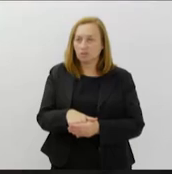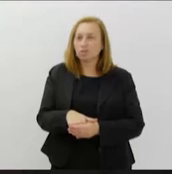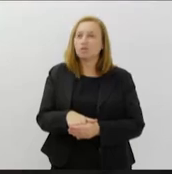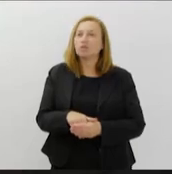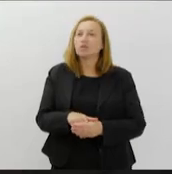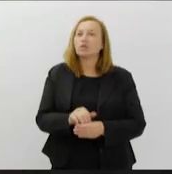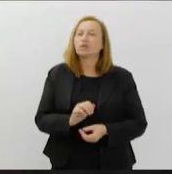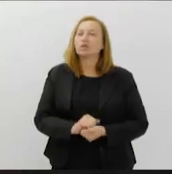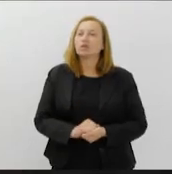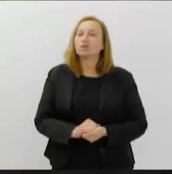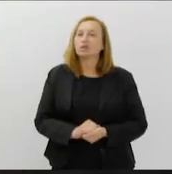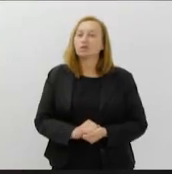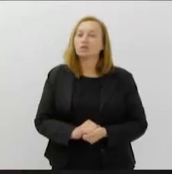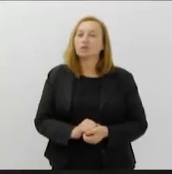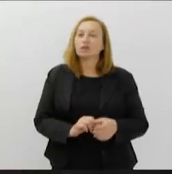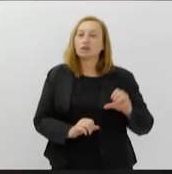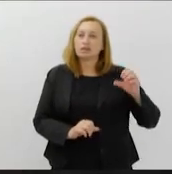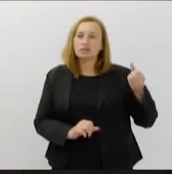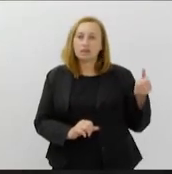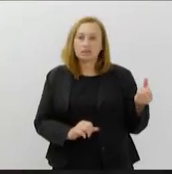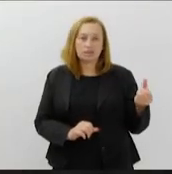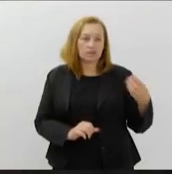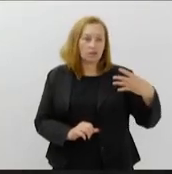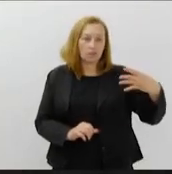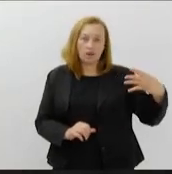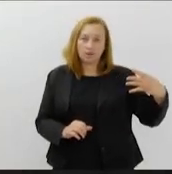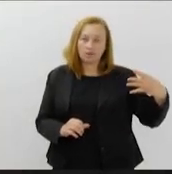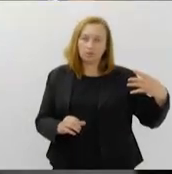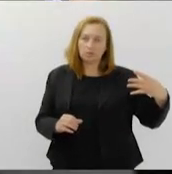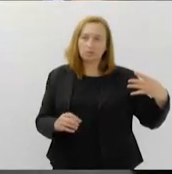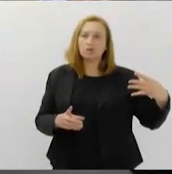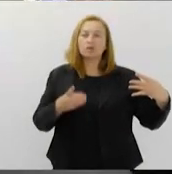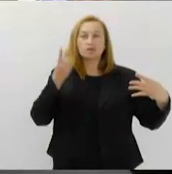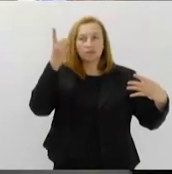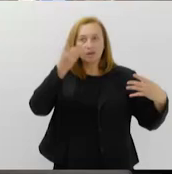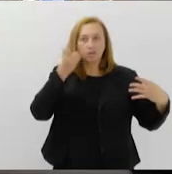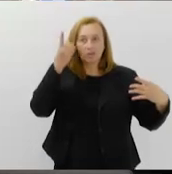Votaram com 64 deputados presentes, votaram